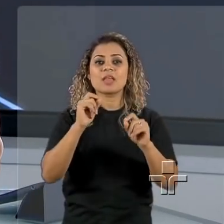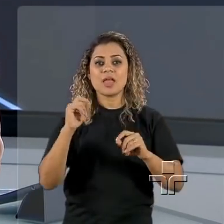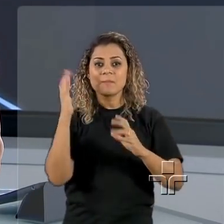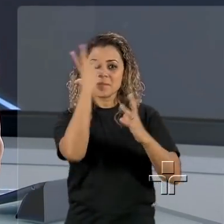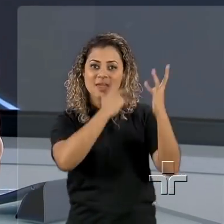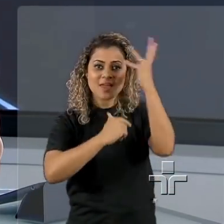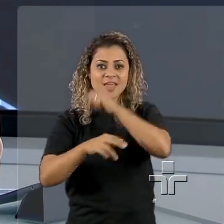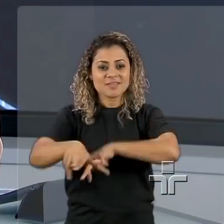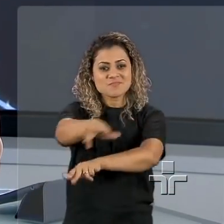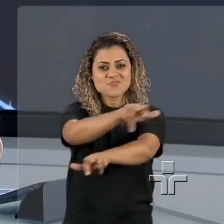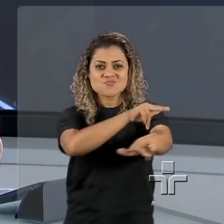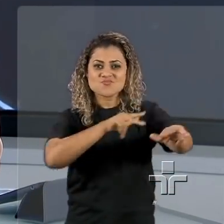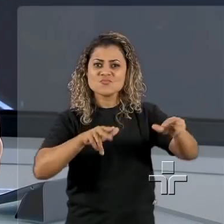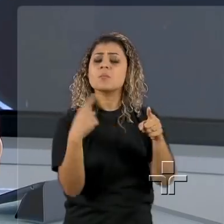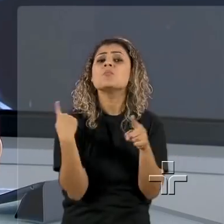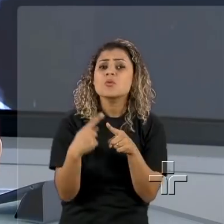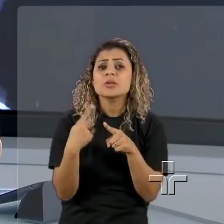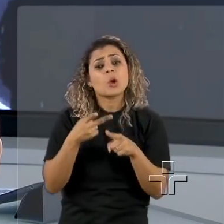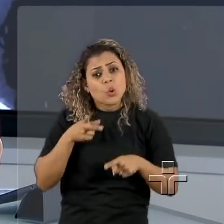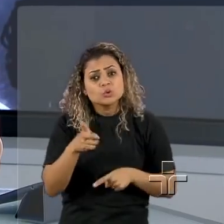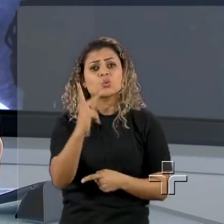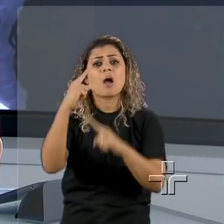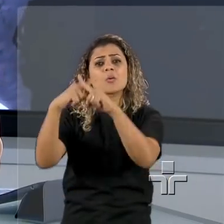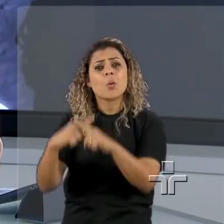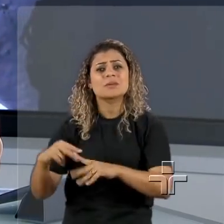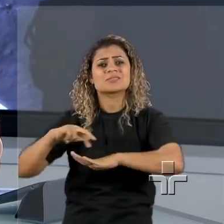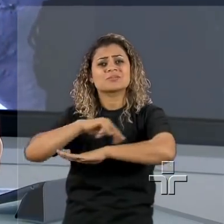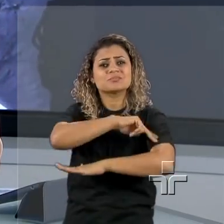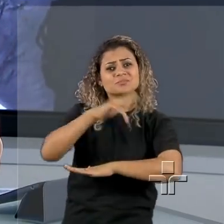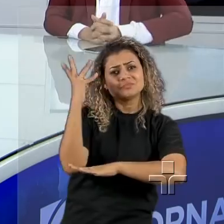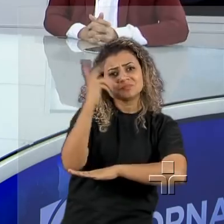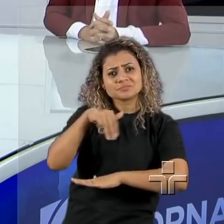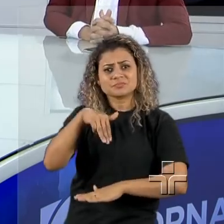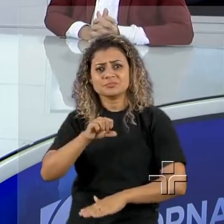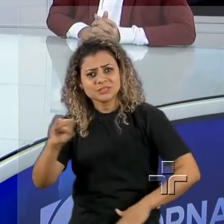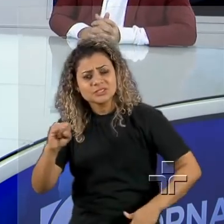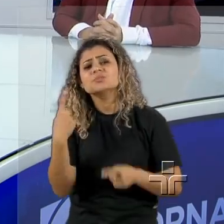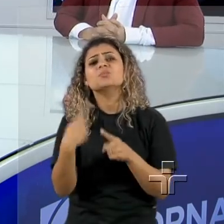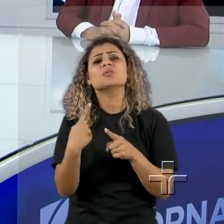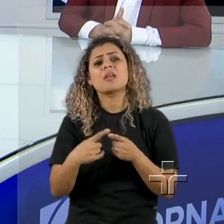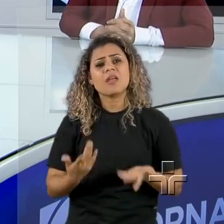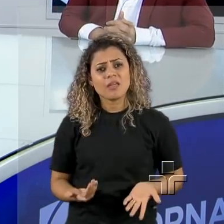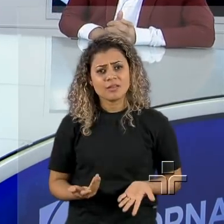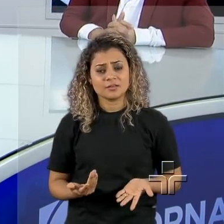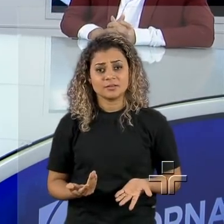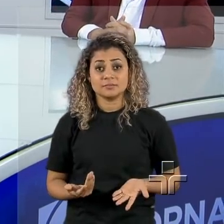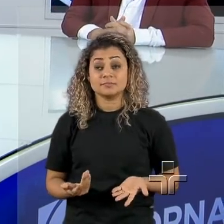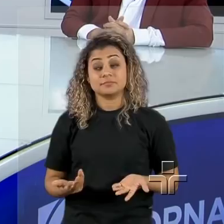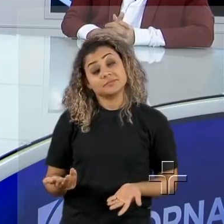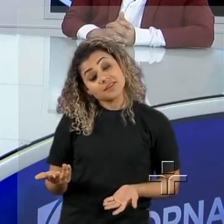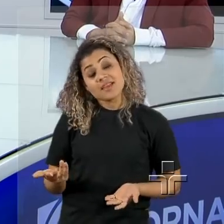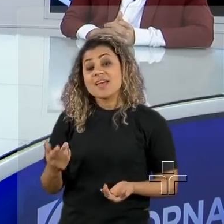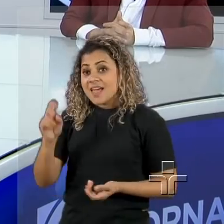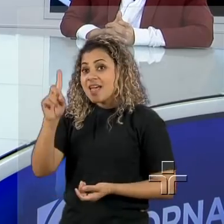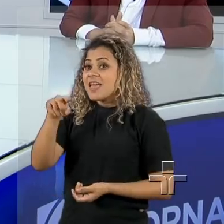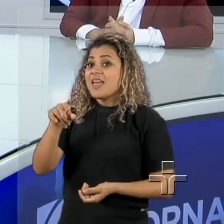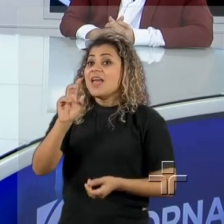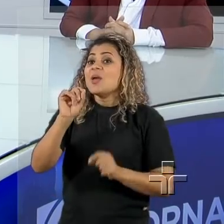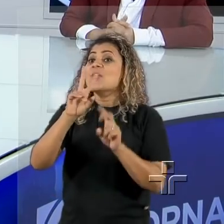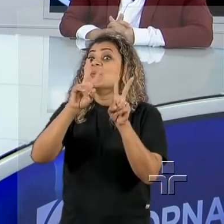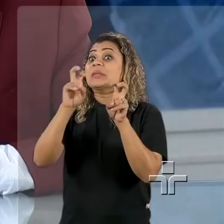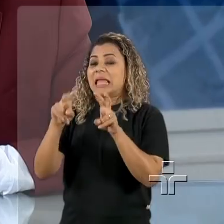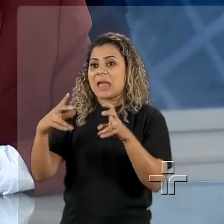das medidas. Miss Plus Size é isso, é um resgate da autoestima. É trabalhar isso, é ver que você tem uma história. A partir do momento